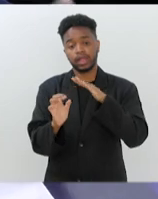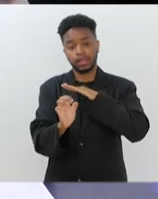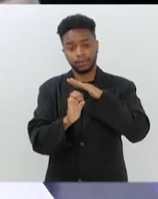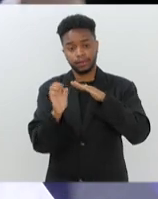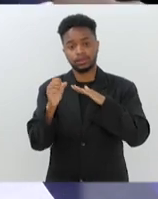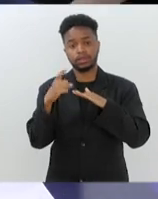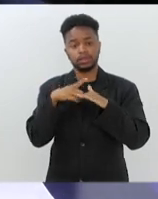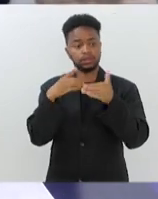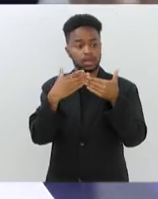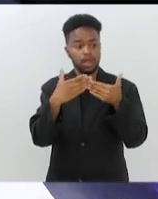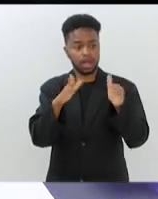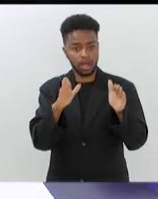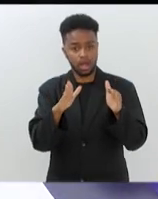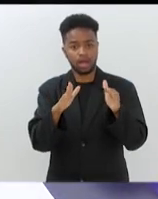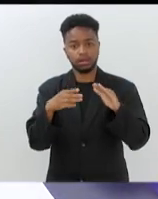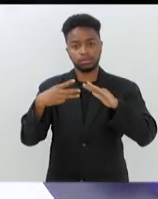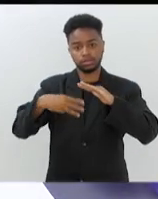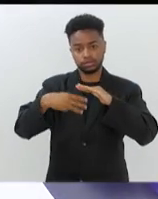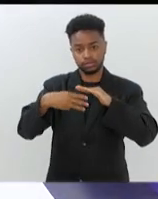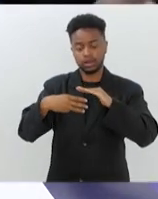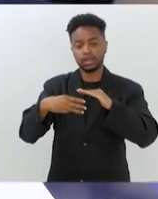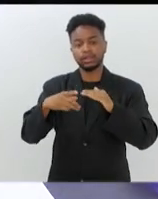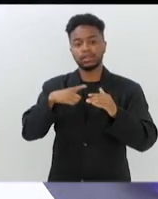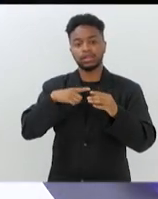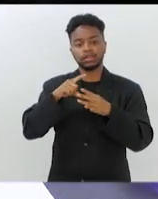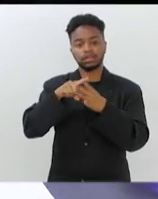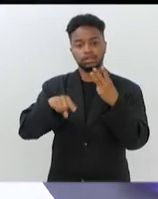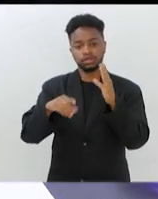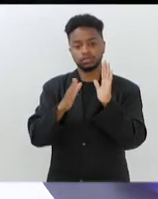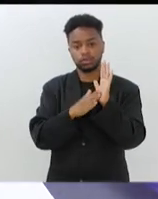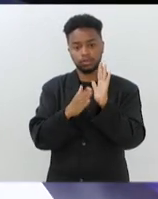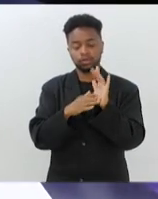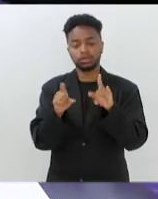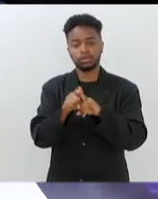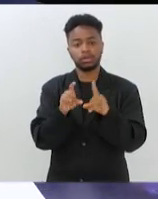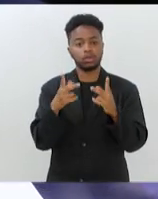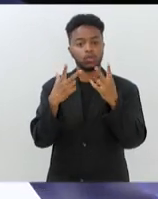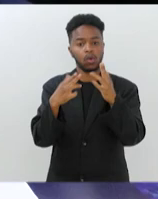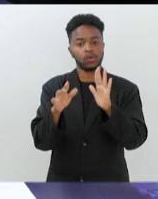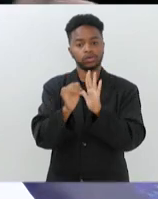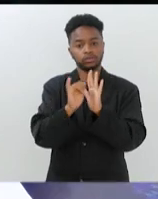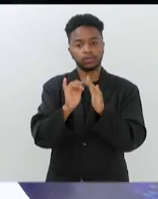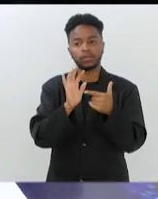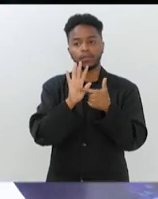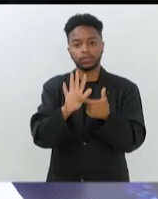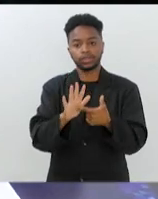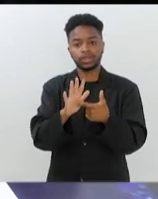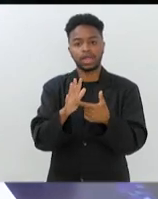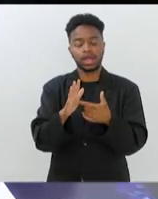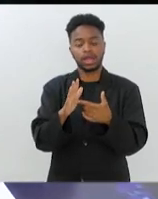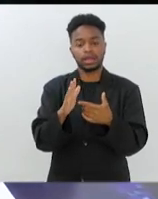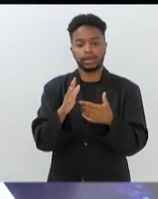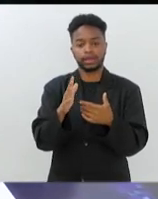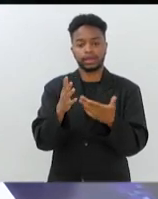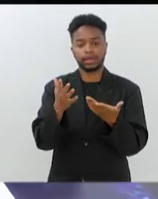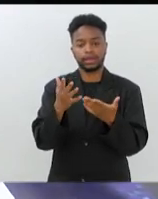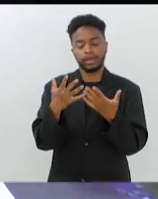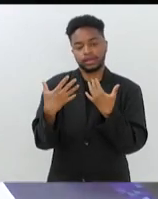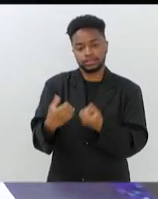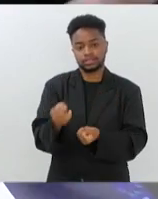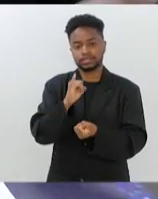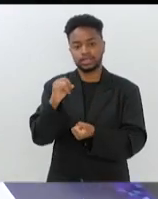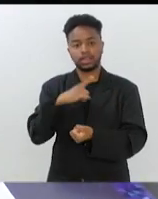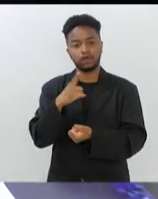concorrência sempre apresentam três propostas e como previsto no edital leva quem tem o menor preço mas essa